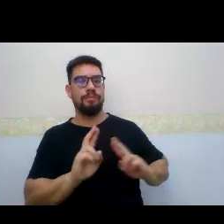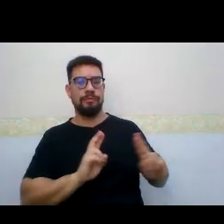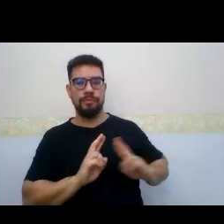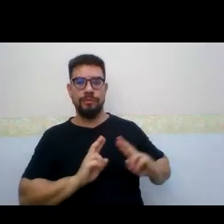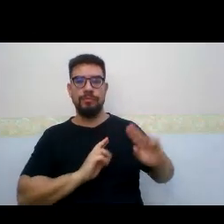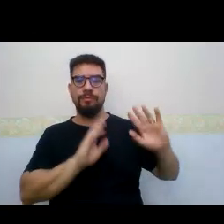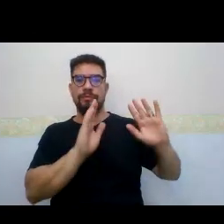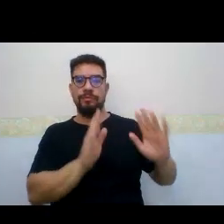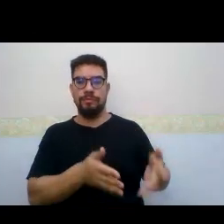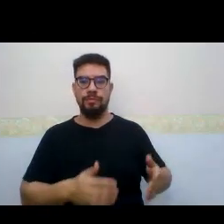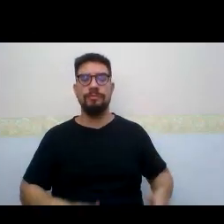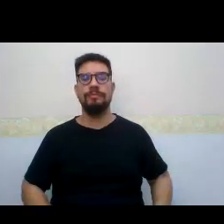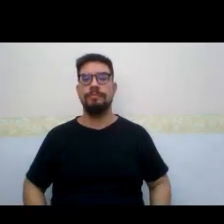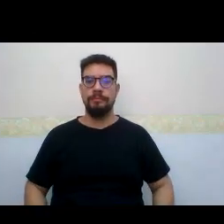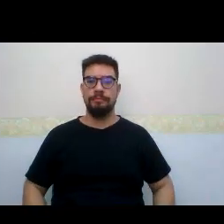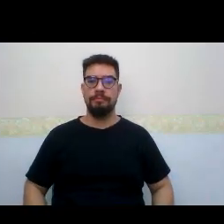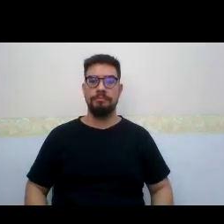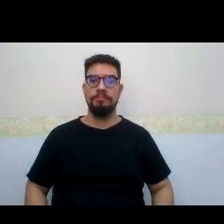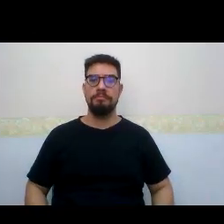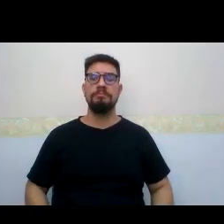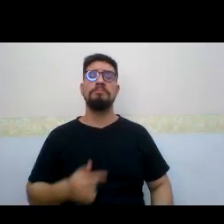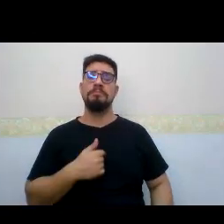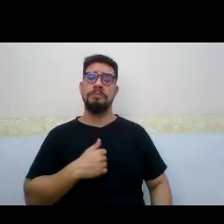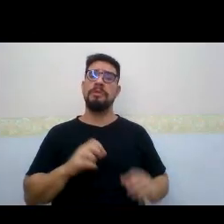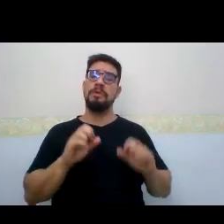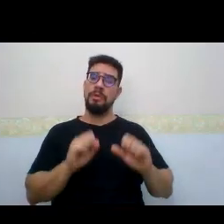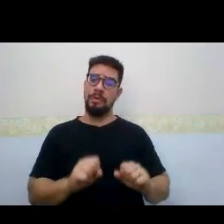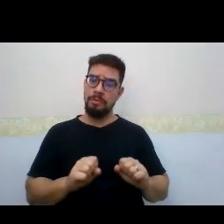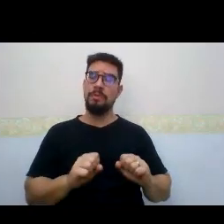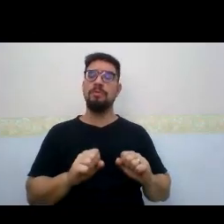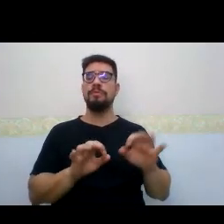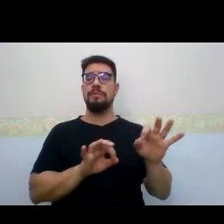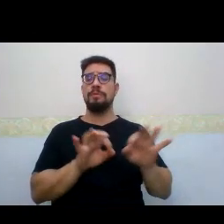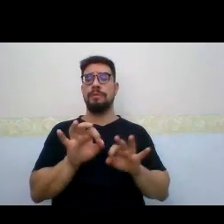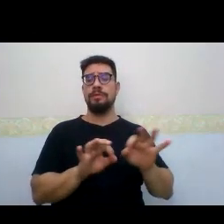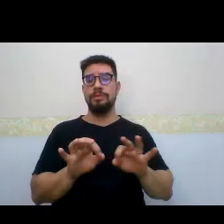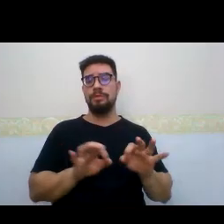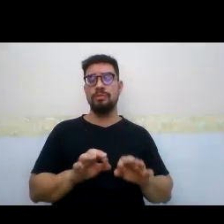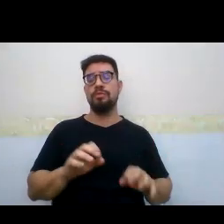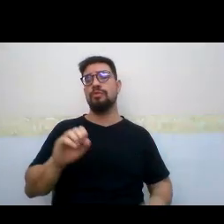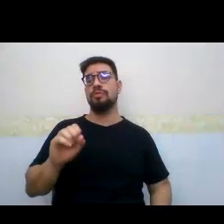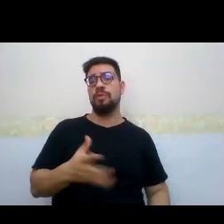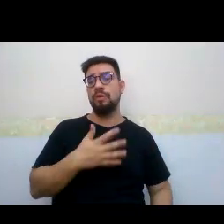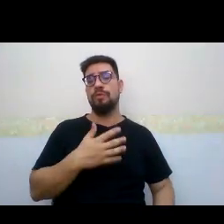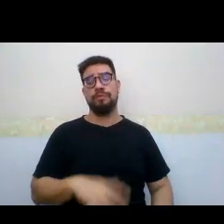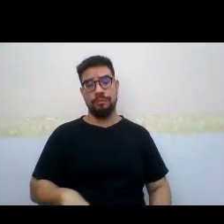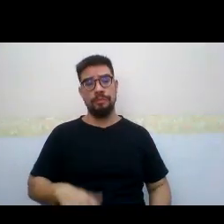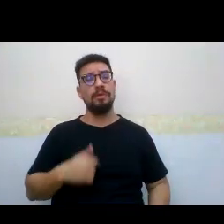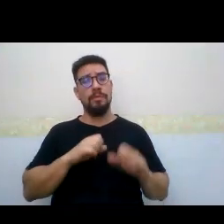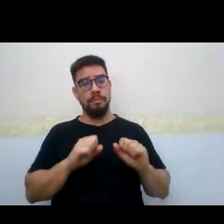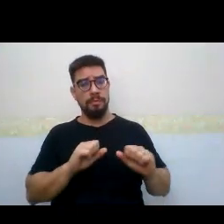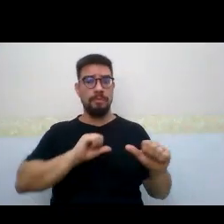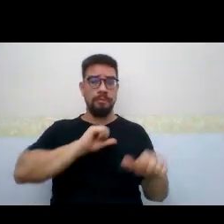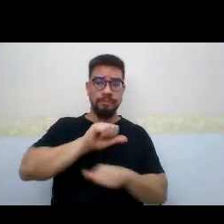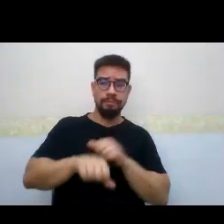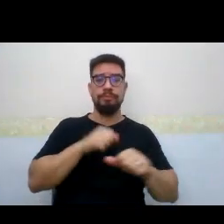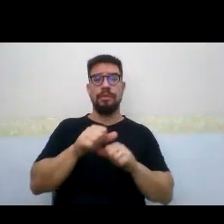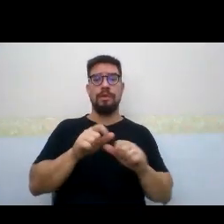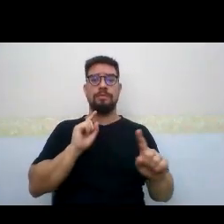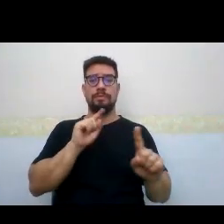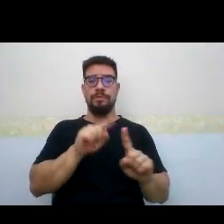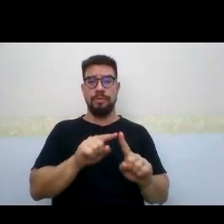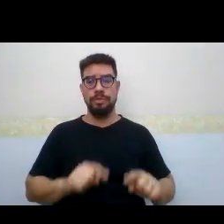adquiri. Eu posso replanejar. Eu posso mudar o meu objetivo. O que eu não consigo